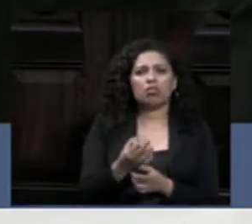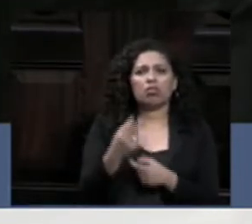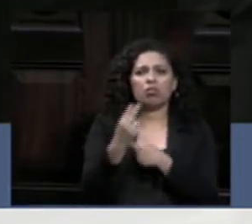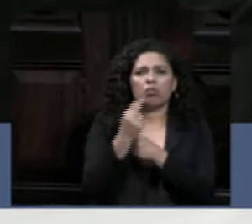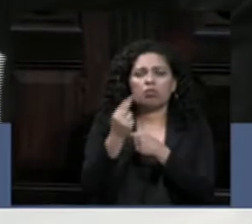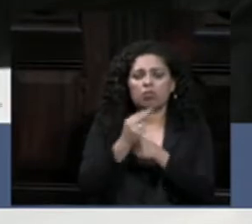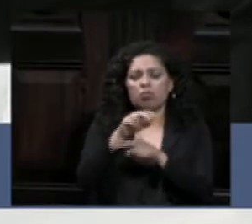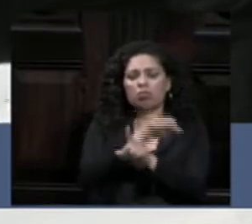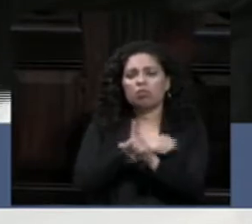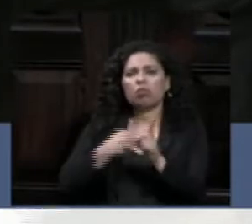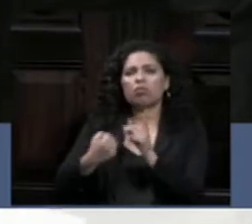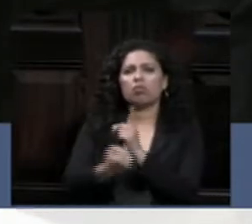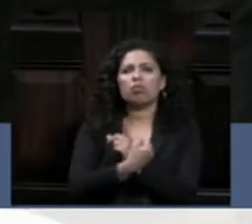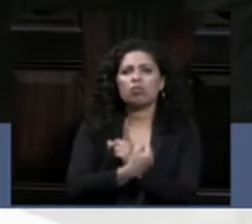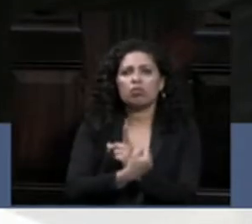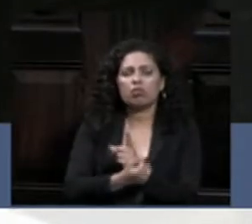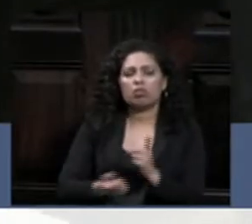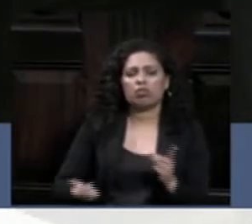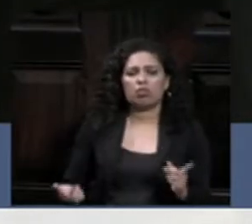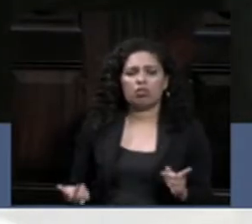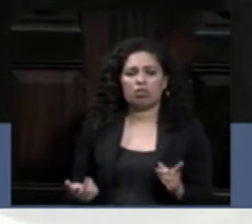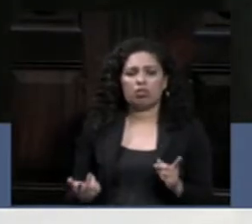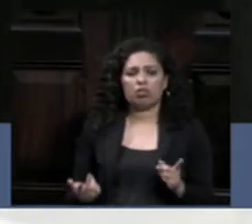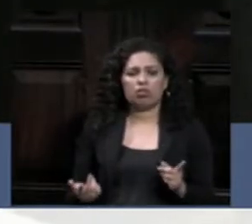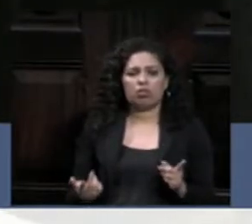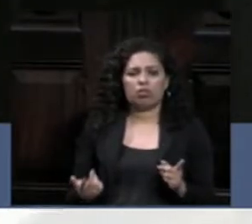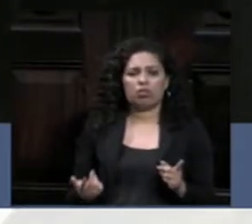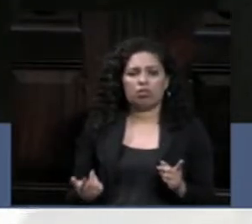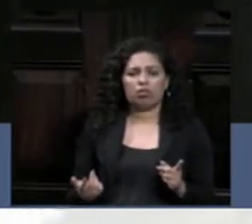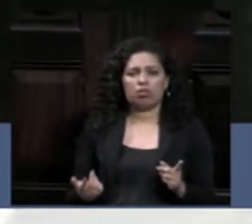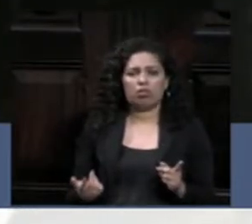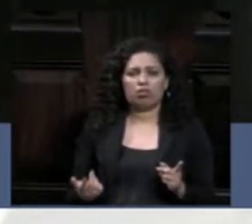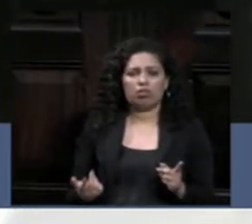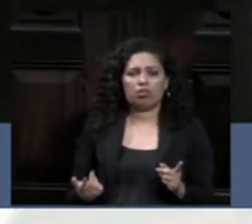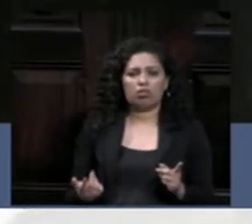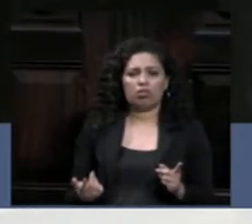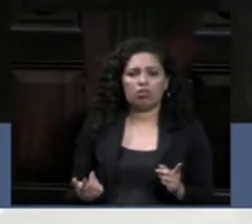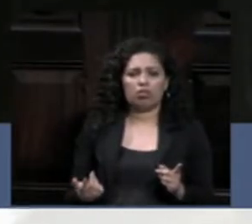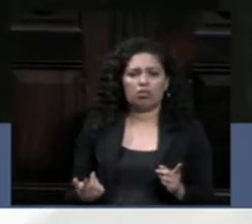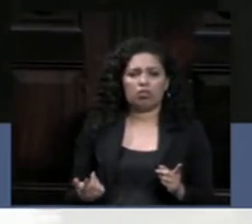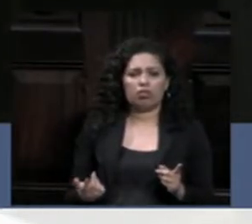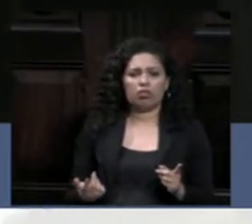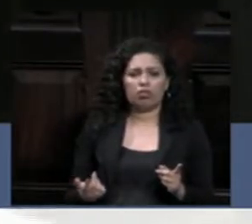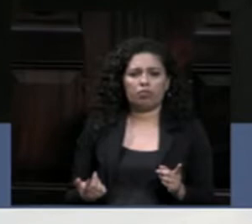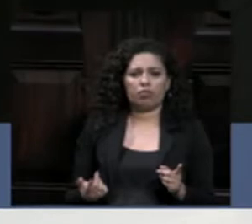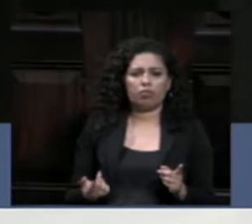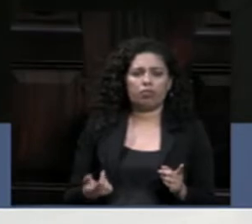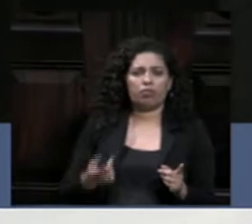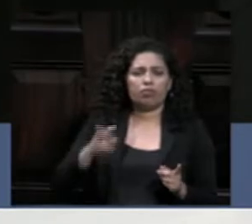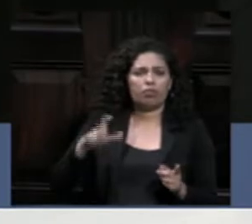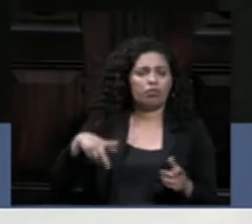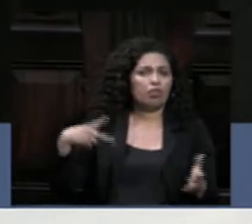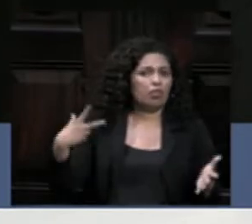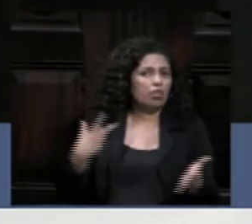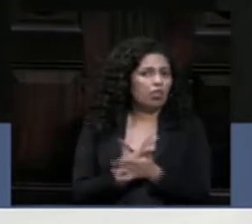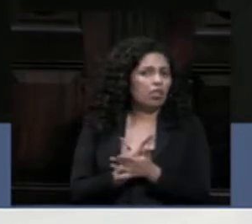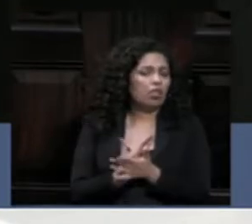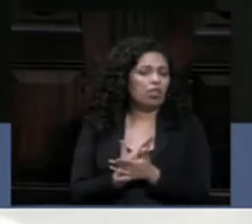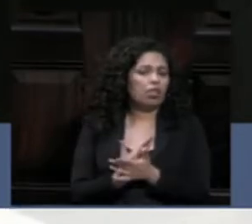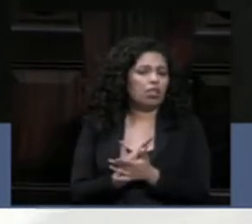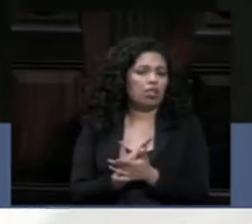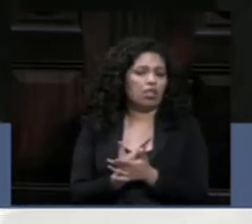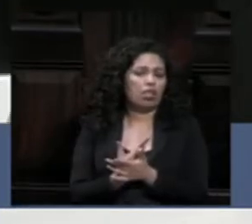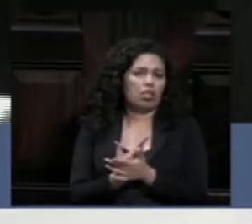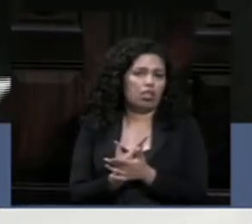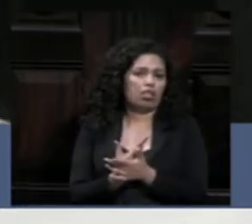receita corrente líquida. Nós defendemos isso aqui e conseguimos vencer com 36 votos. É um absurdo imaginar que